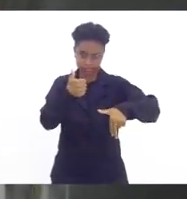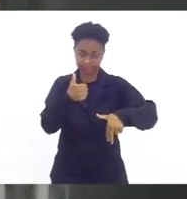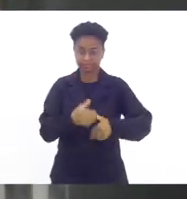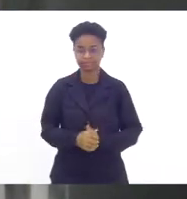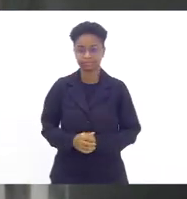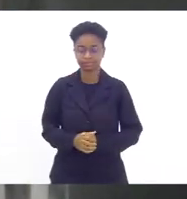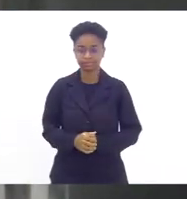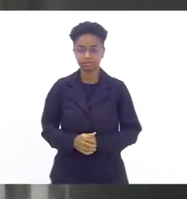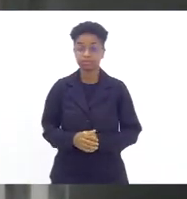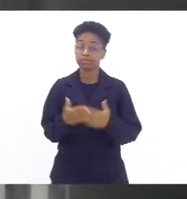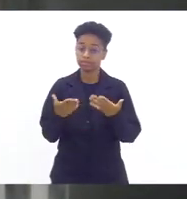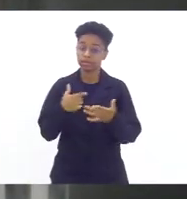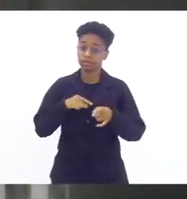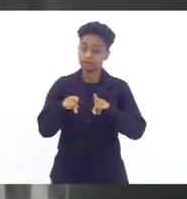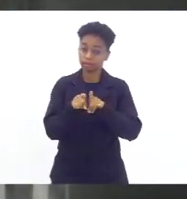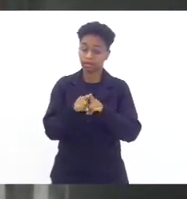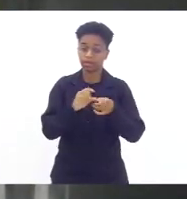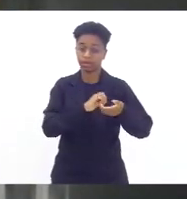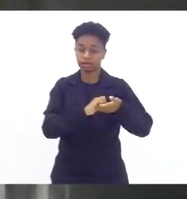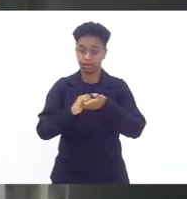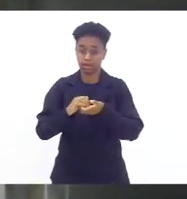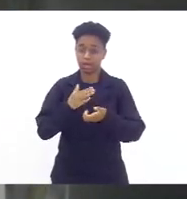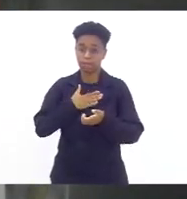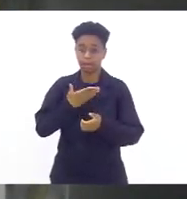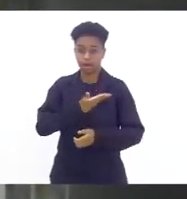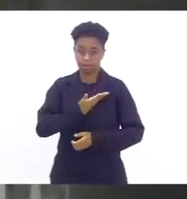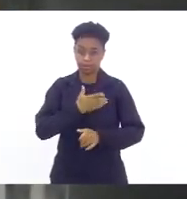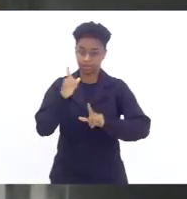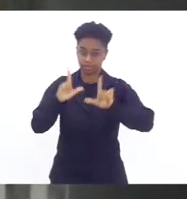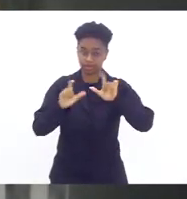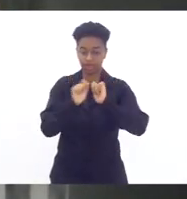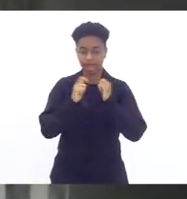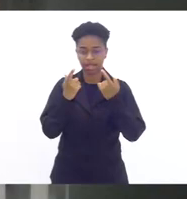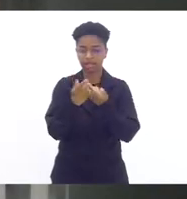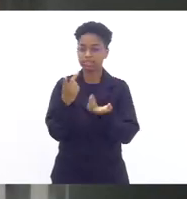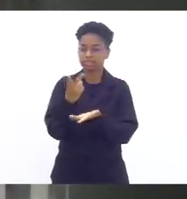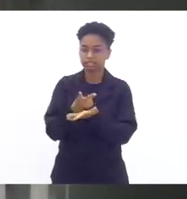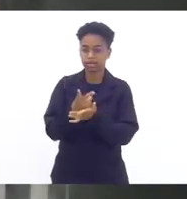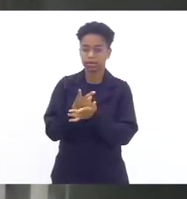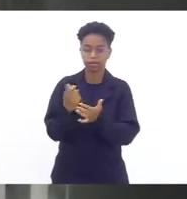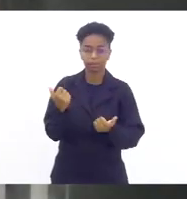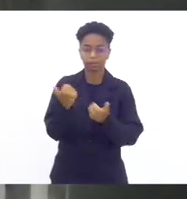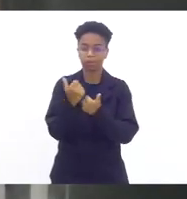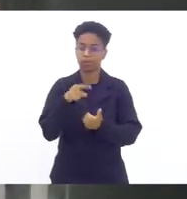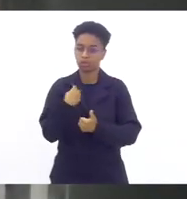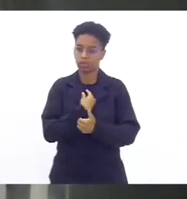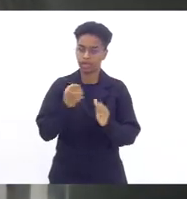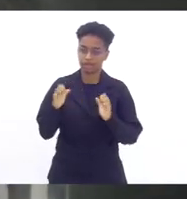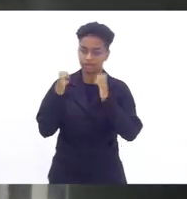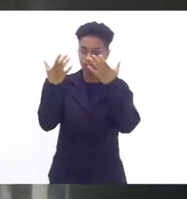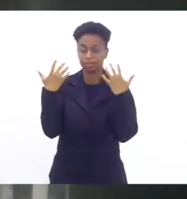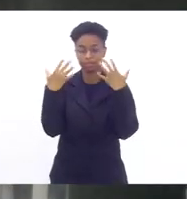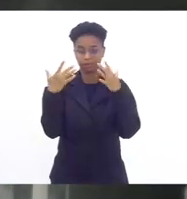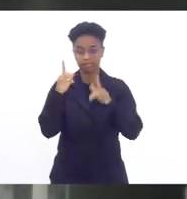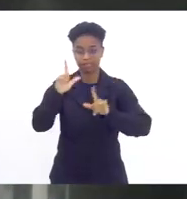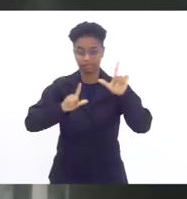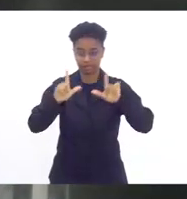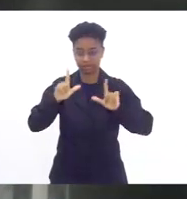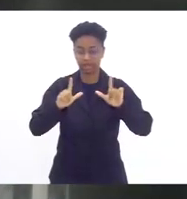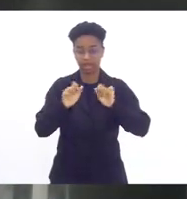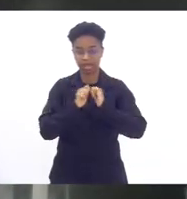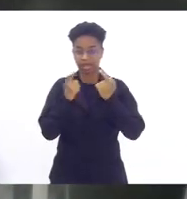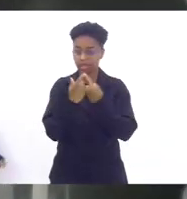e também queria cumprimentar meus companheiros da TV alérgica então aí sempre prestigiando nossos eventos nós salva de palmas aqui para TV Alerta não